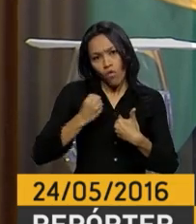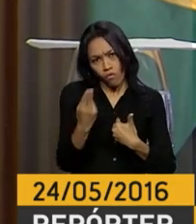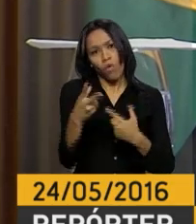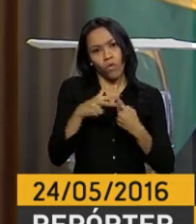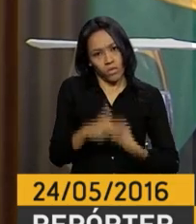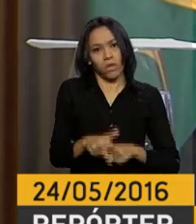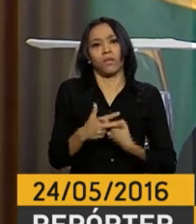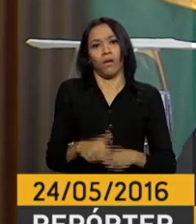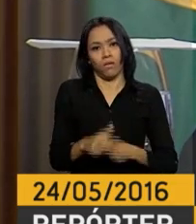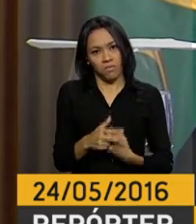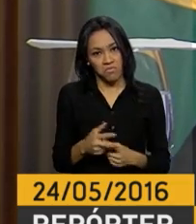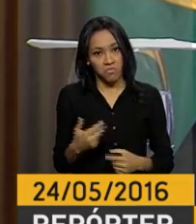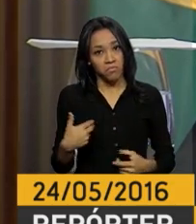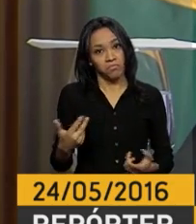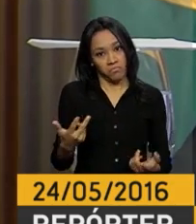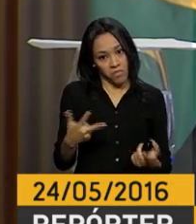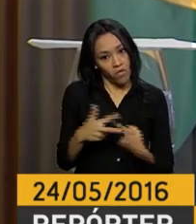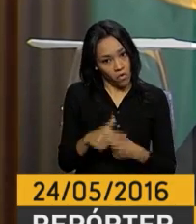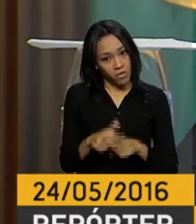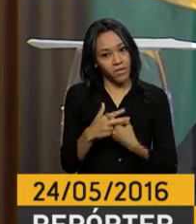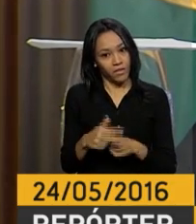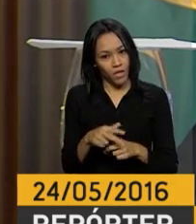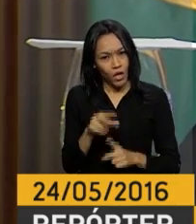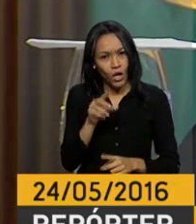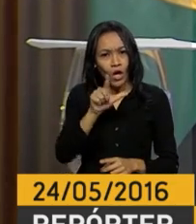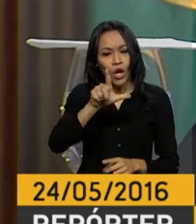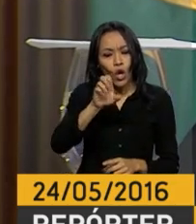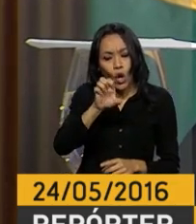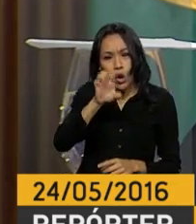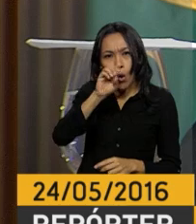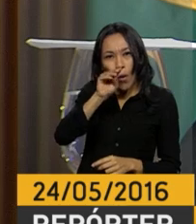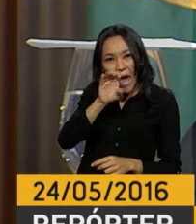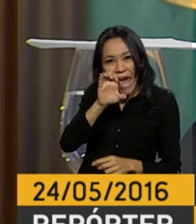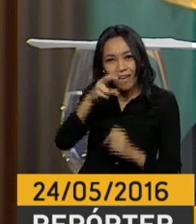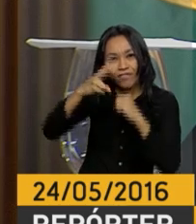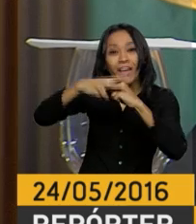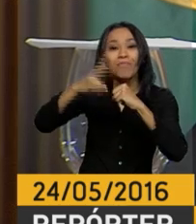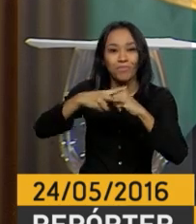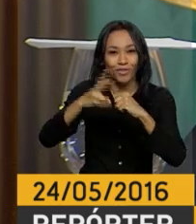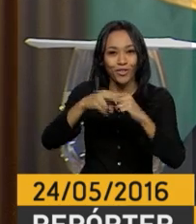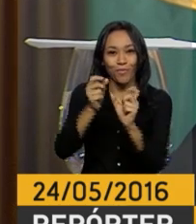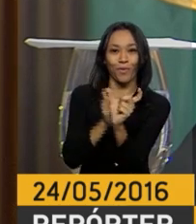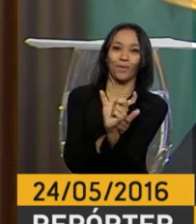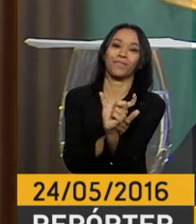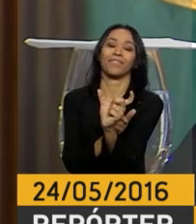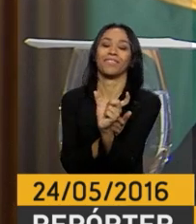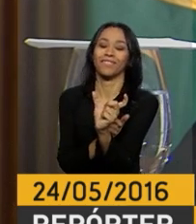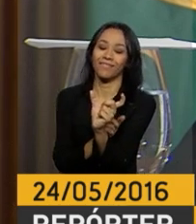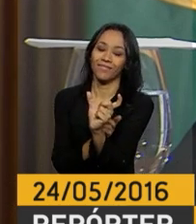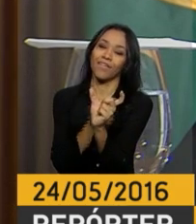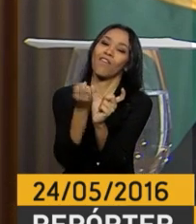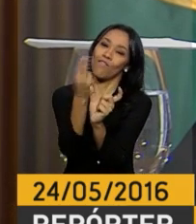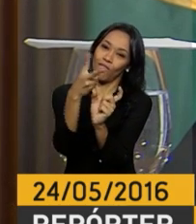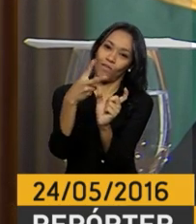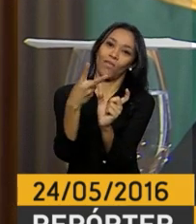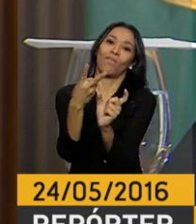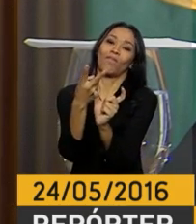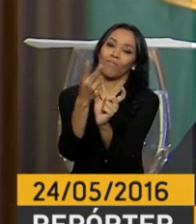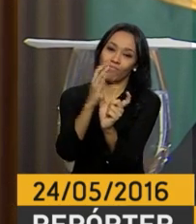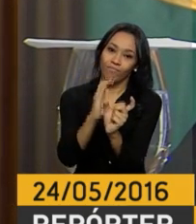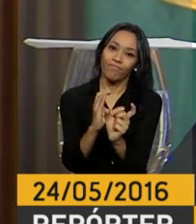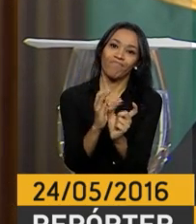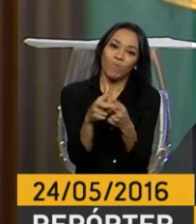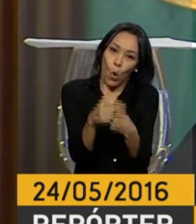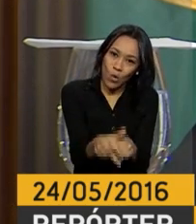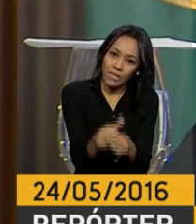consertá-lo-ei. As pessoas não gostaram do lo-ei, né? Mas consertá-lo-ei, quer dizer, não há, né?